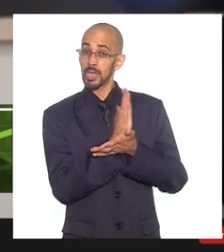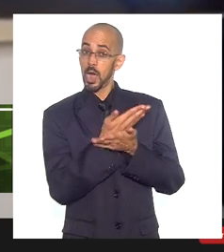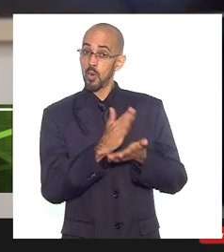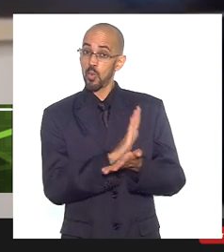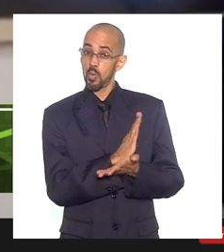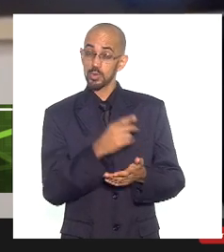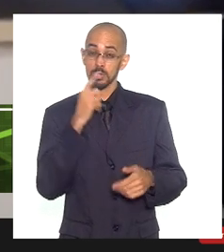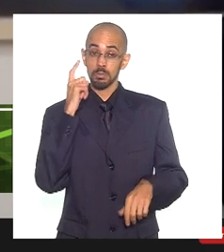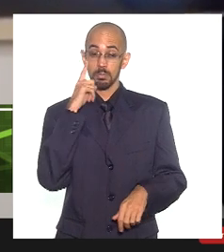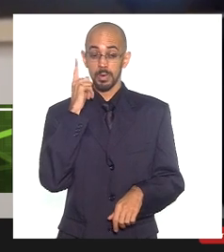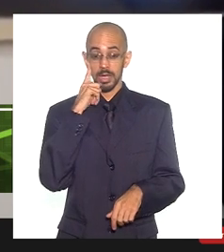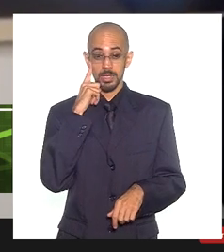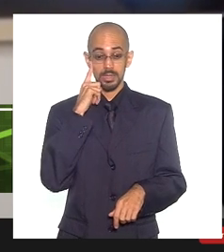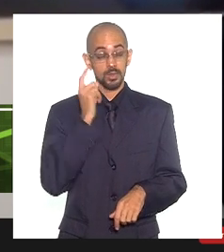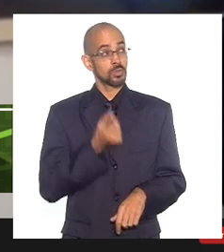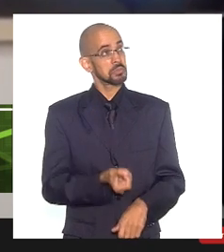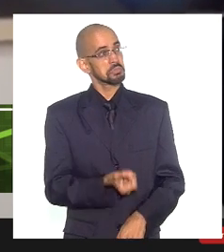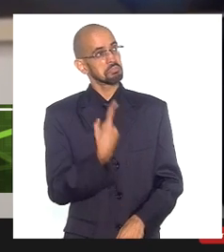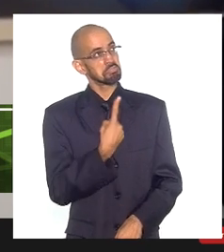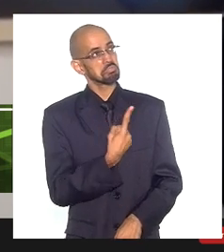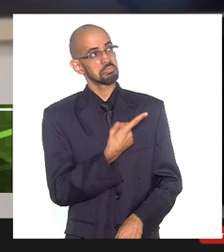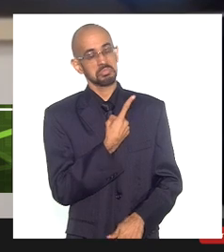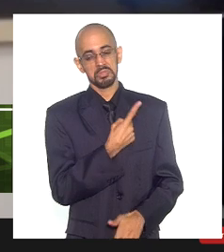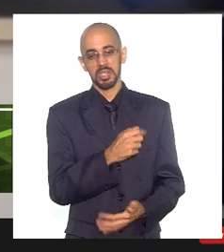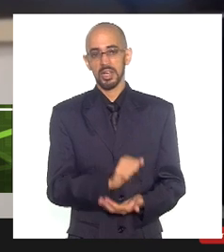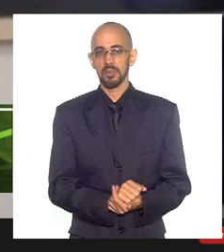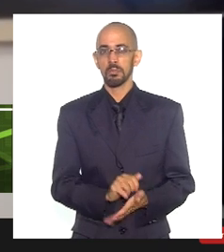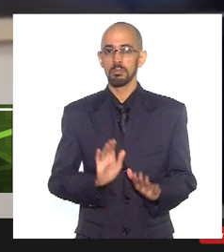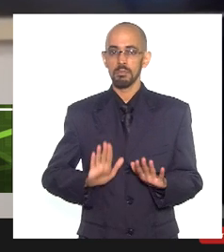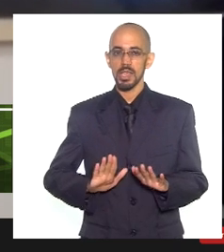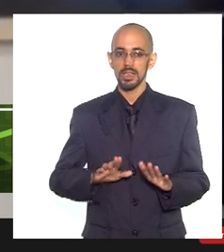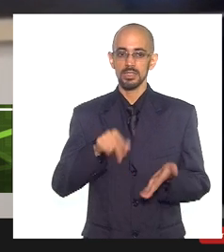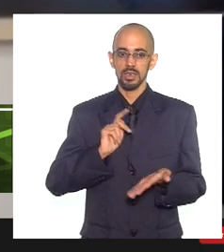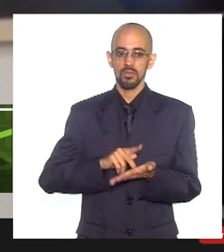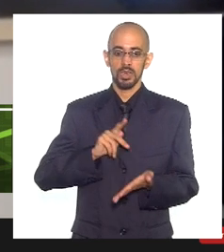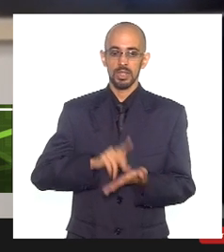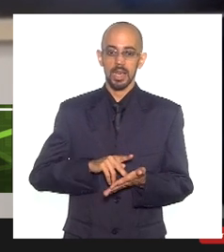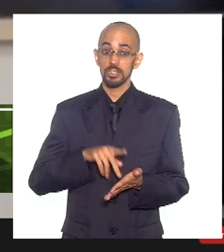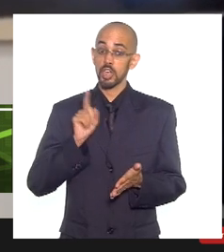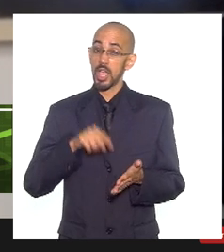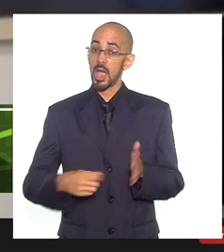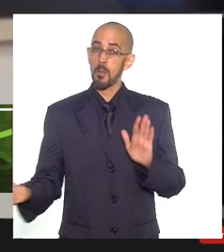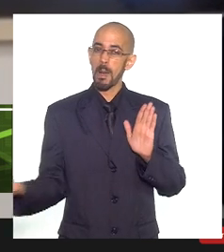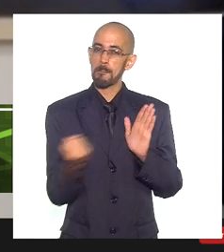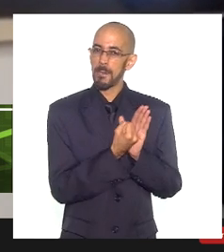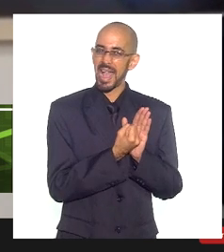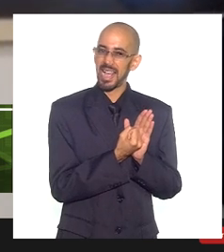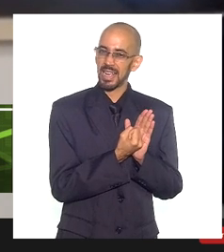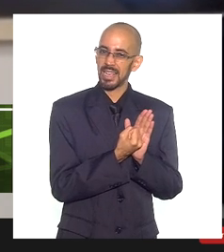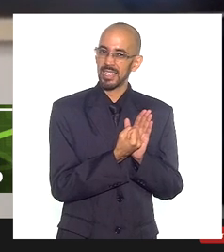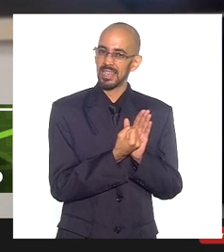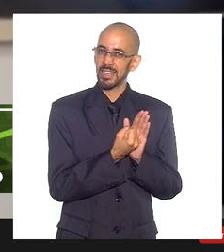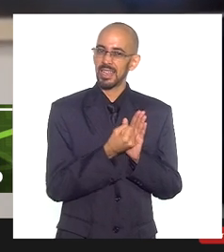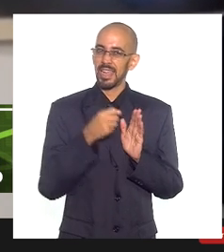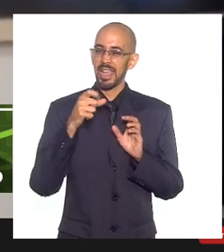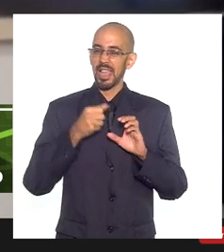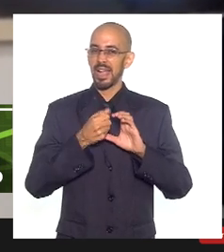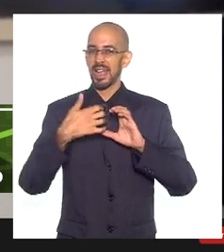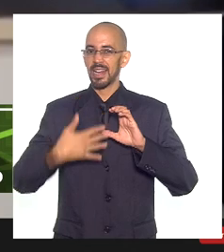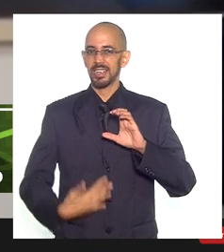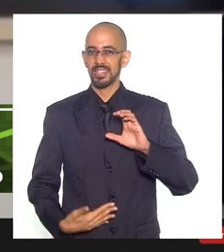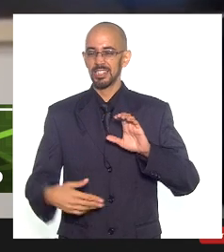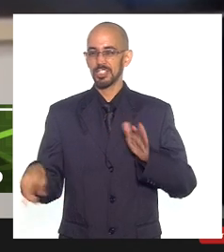uma coisa estranha, mas que é uma marca, é alguma coisa que caracteriza